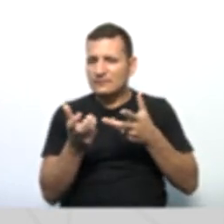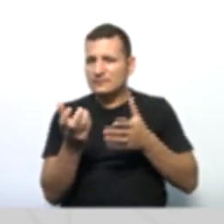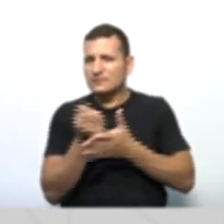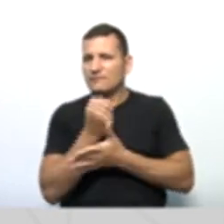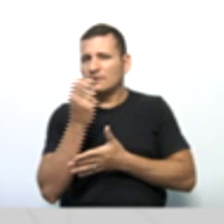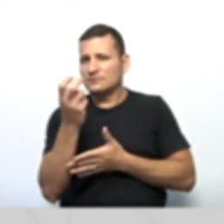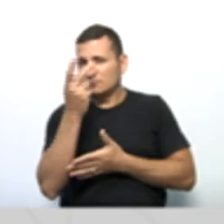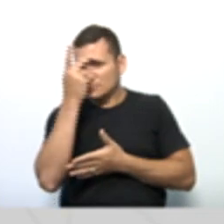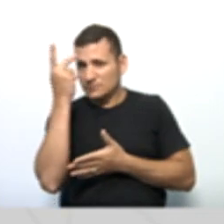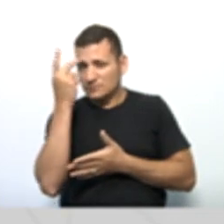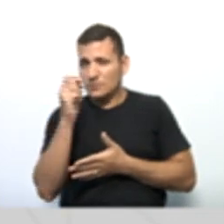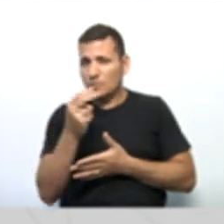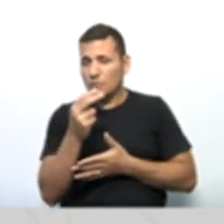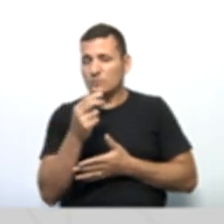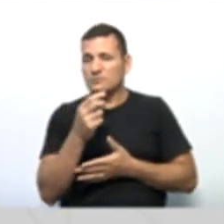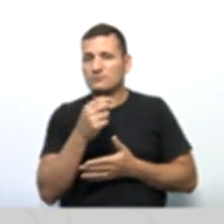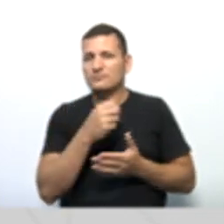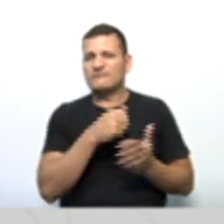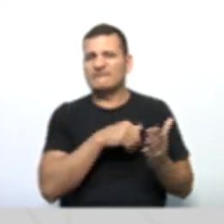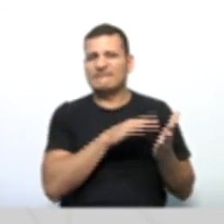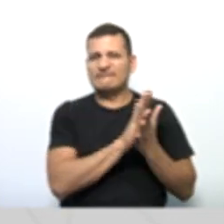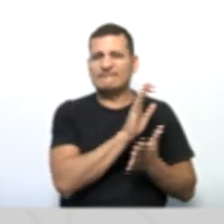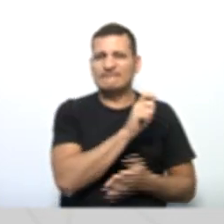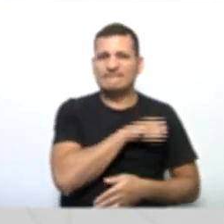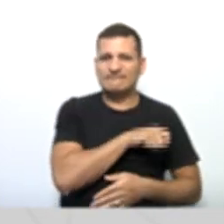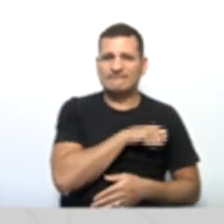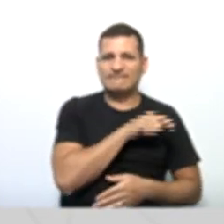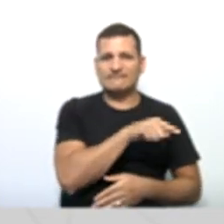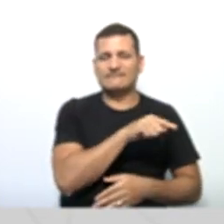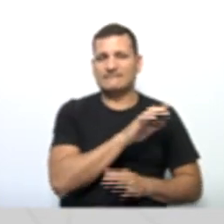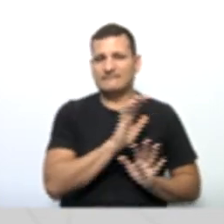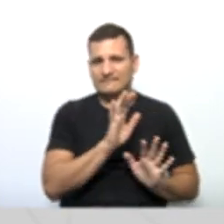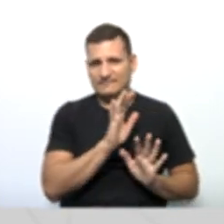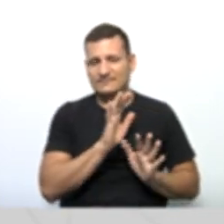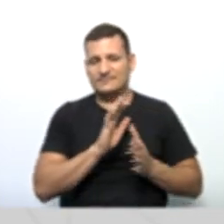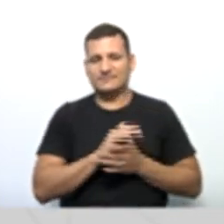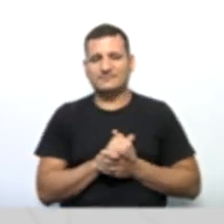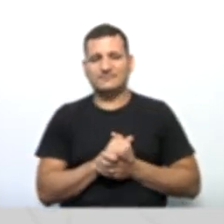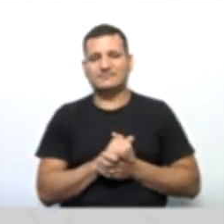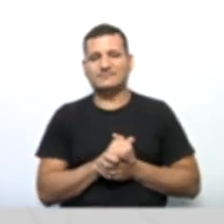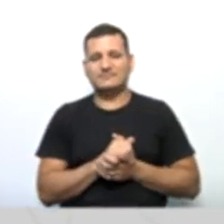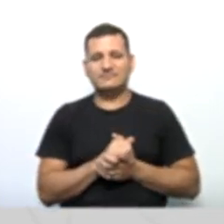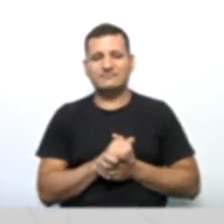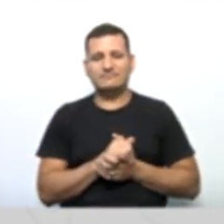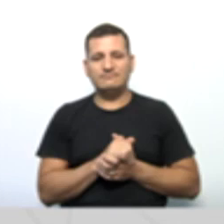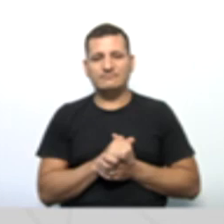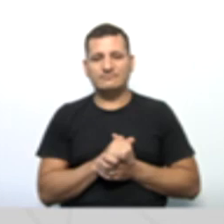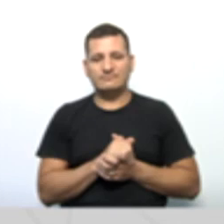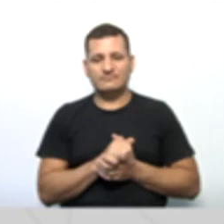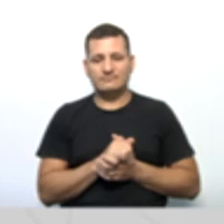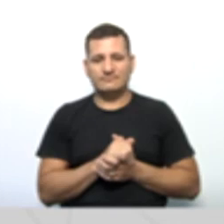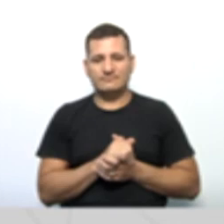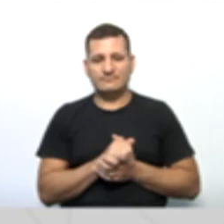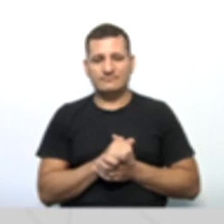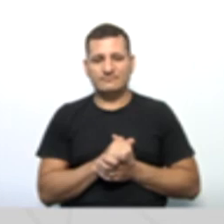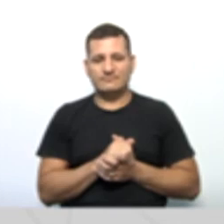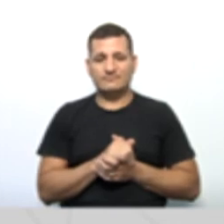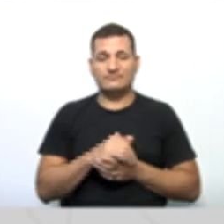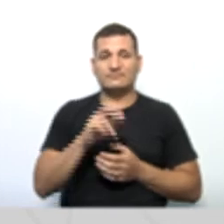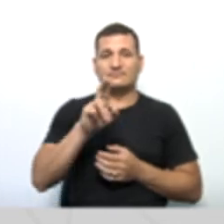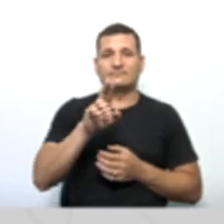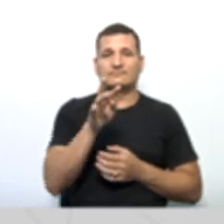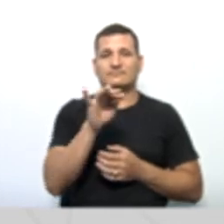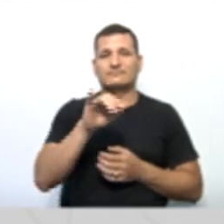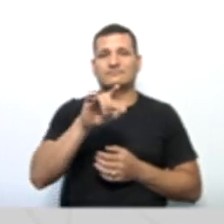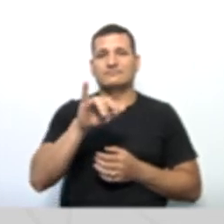pessoas, ou se ele só estava querendo se vingar desse colega aqui que roubou fruta no quintal dele. Já os utilitaristas.